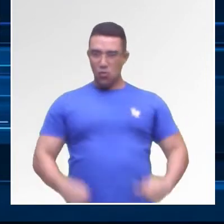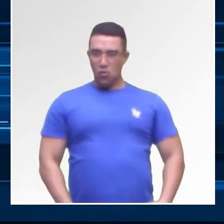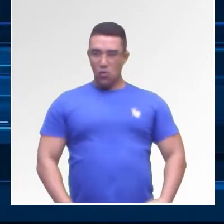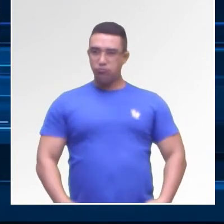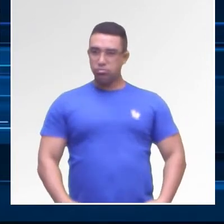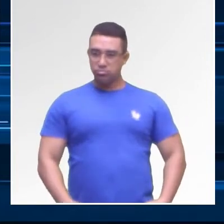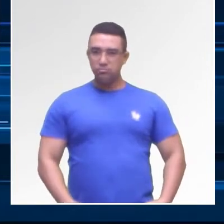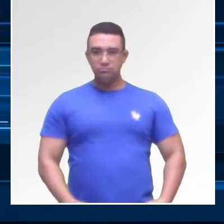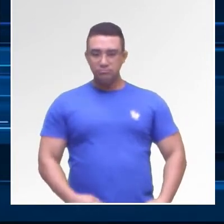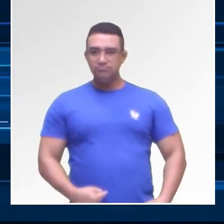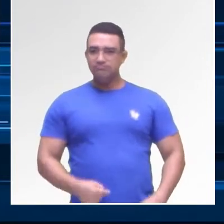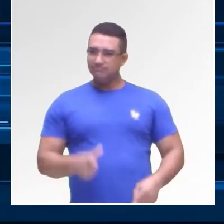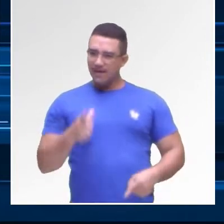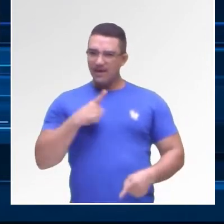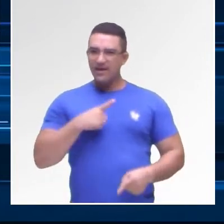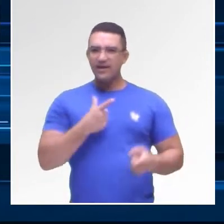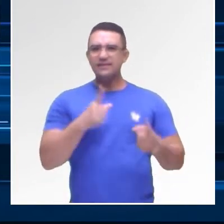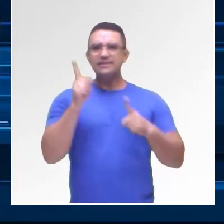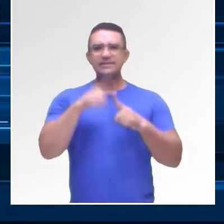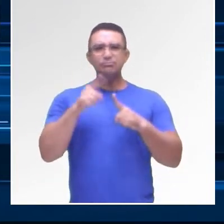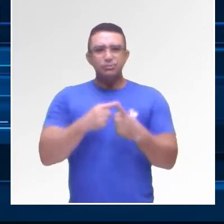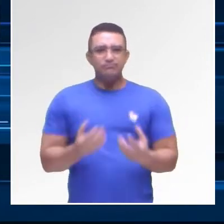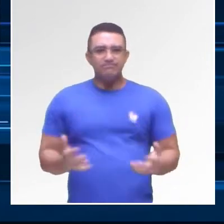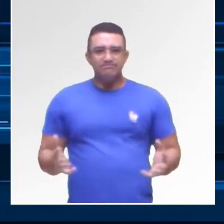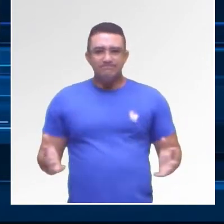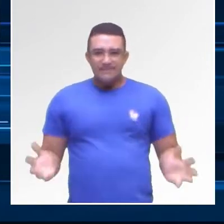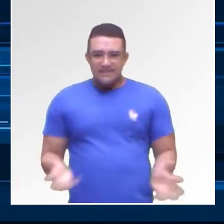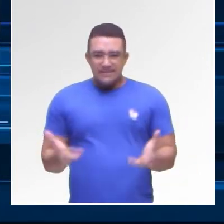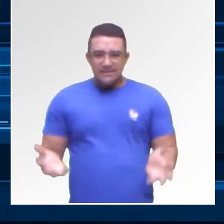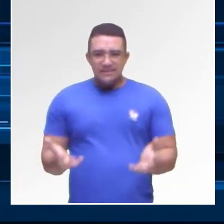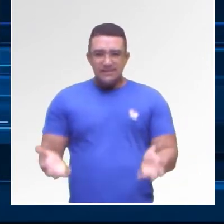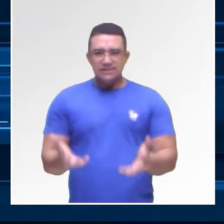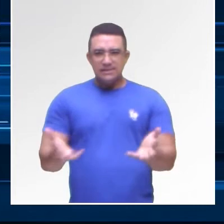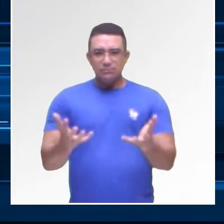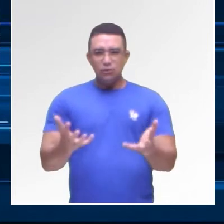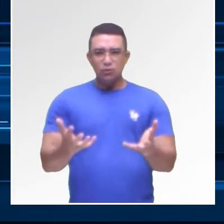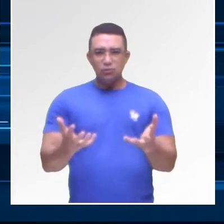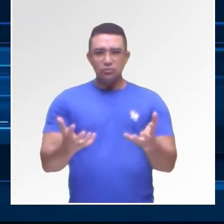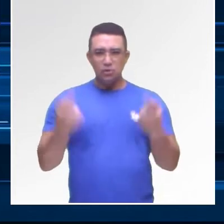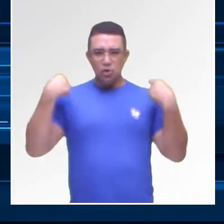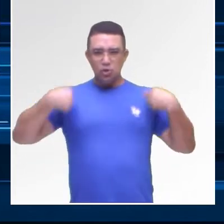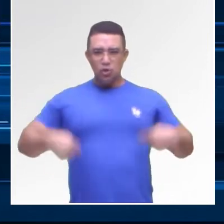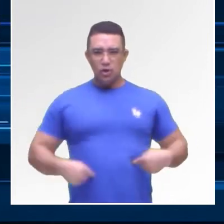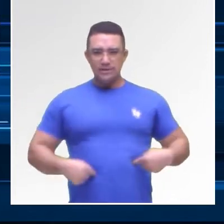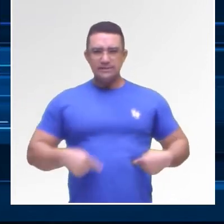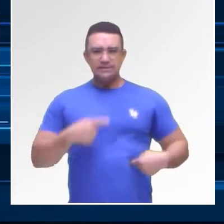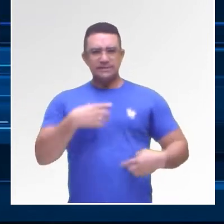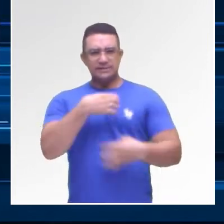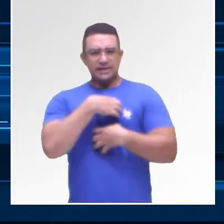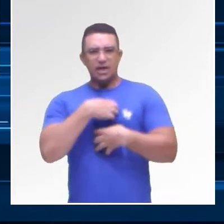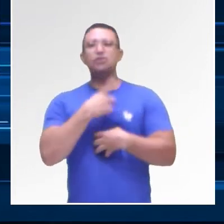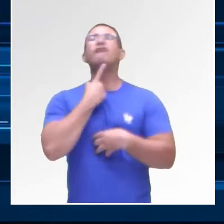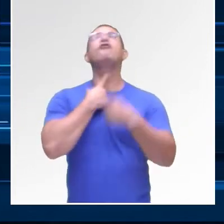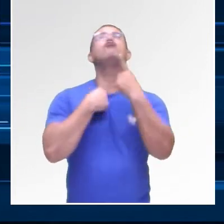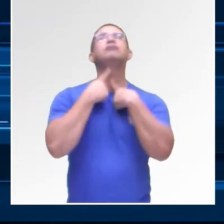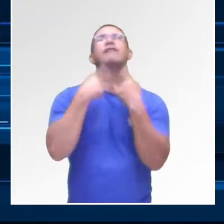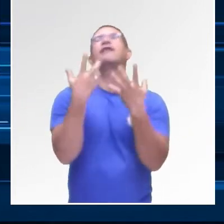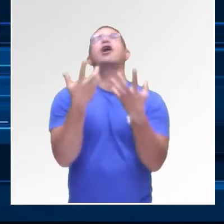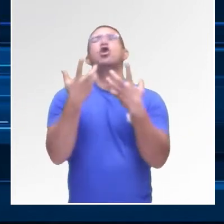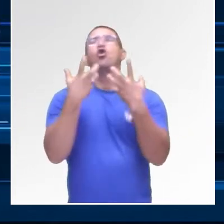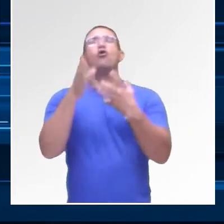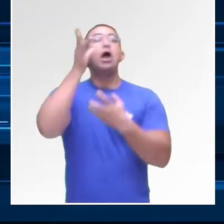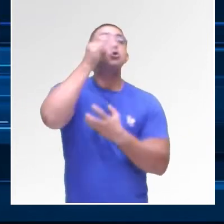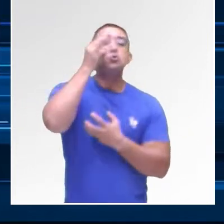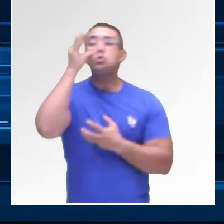monte de estímulos que nos faz ter uma corrente de adrenalina percorrendo todo o nosso